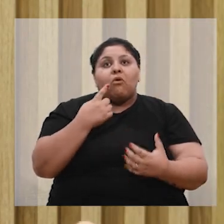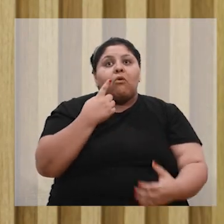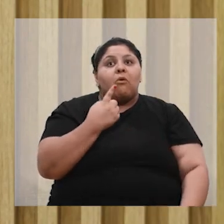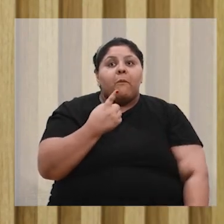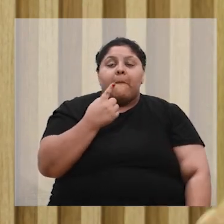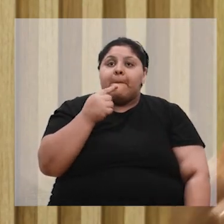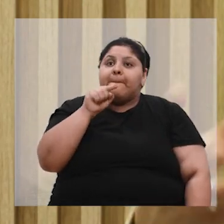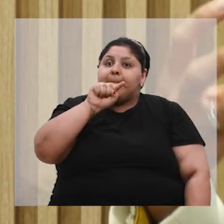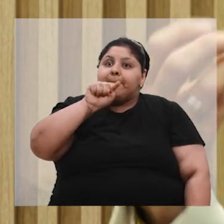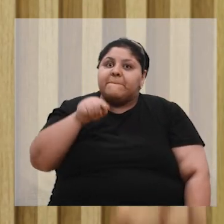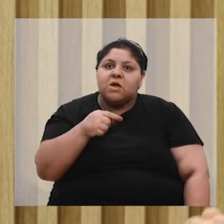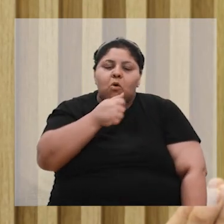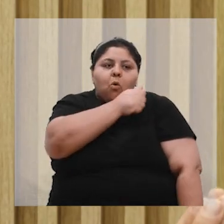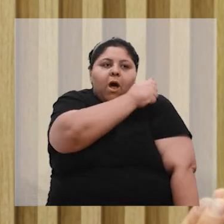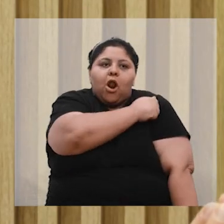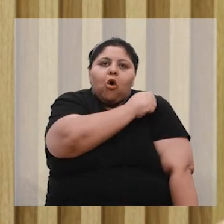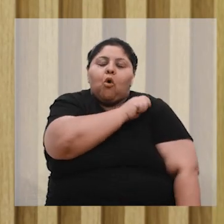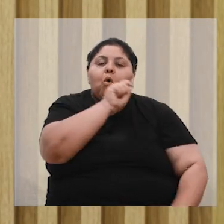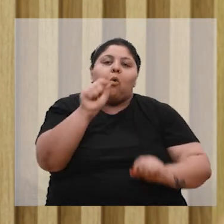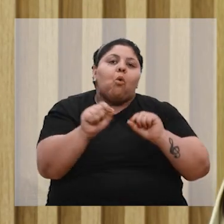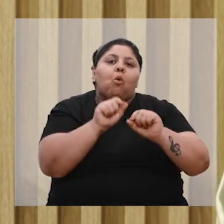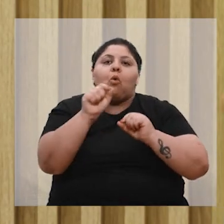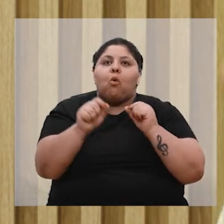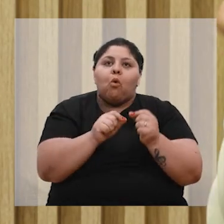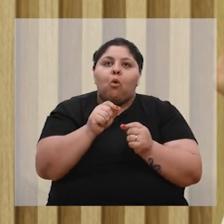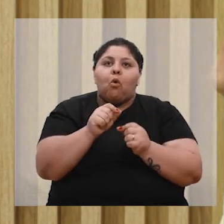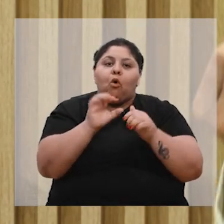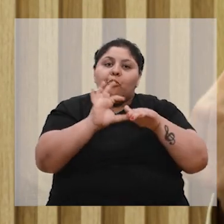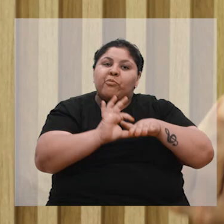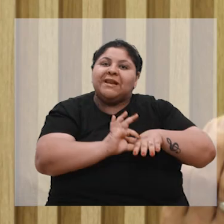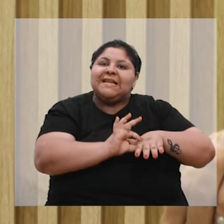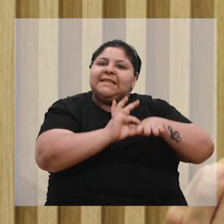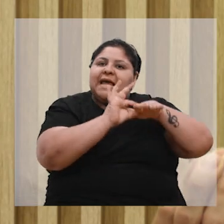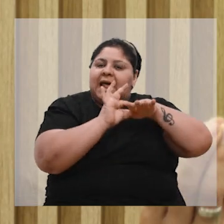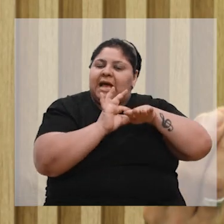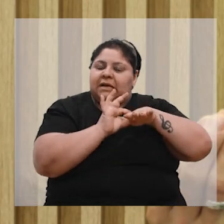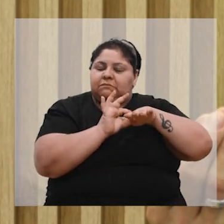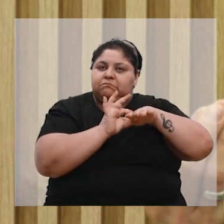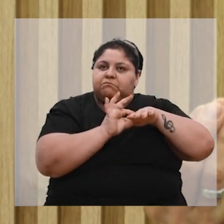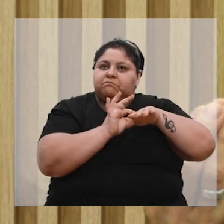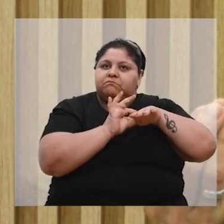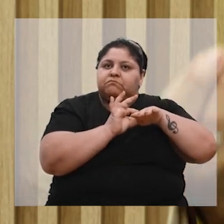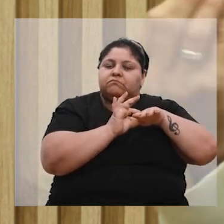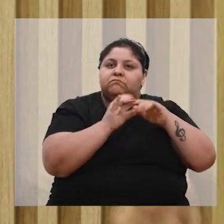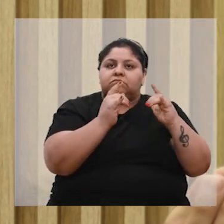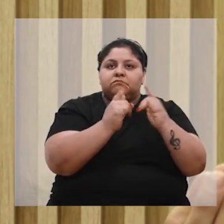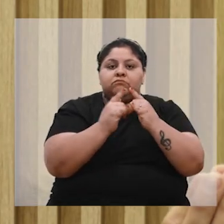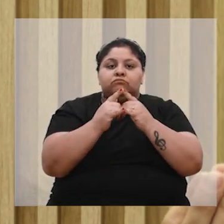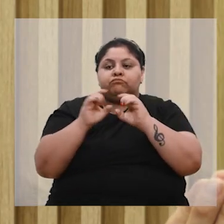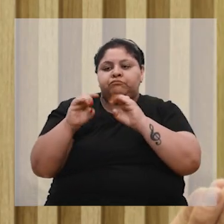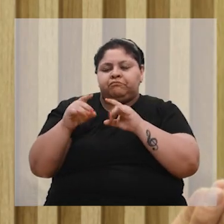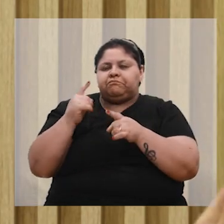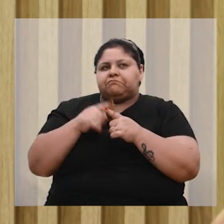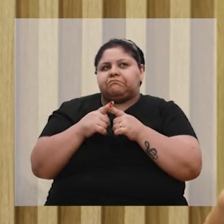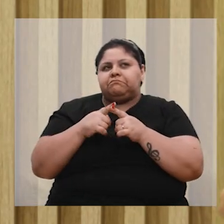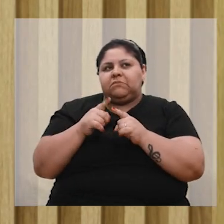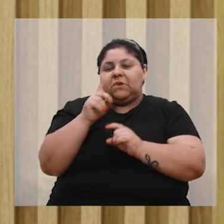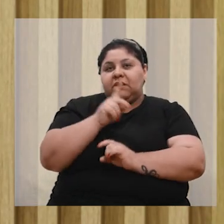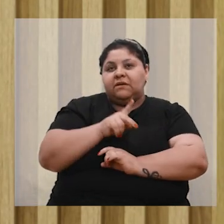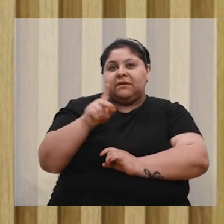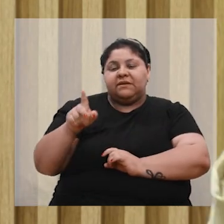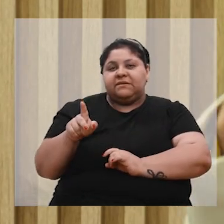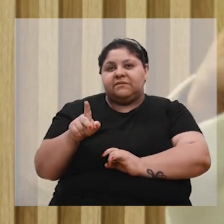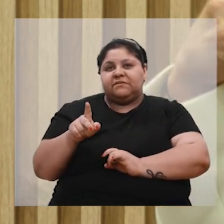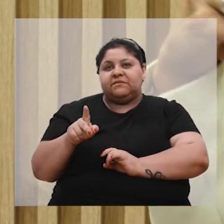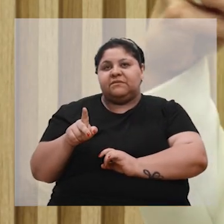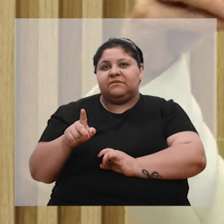1.000 alunos, isso. E como que é, assim, ser gestora de uma instituição de ensino? Porque às vezes o